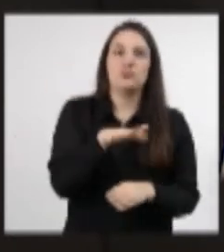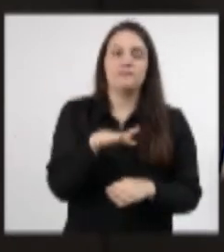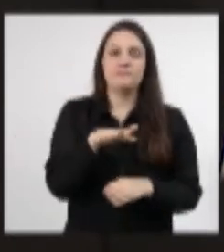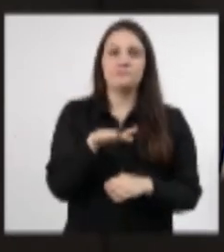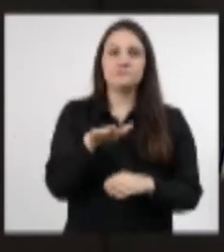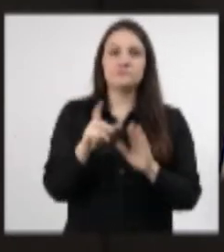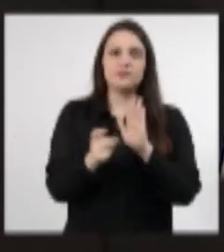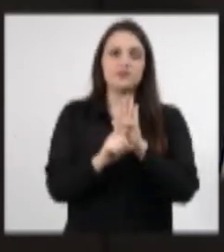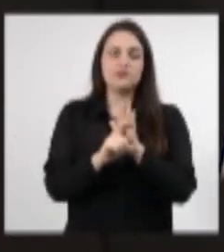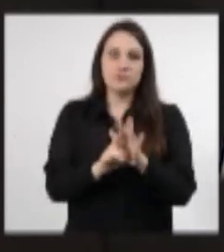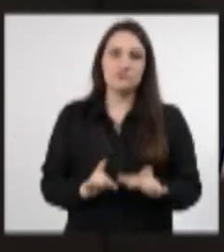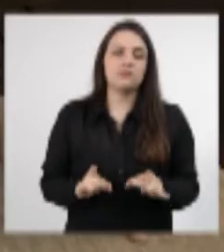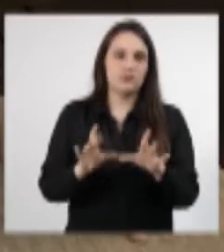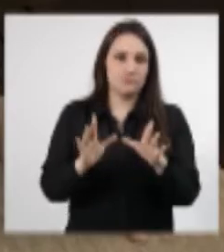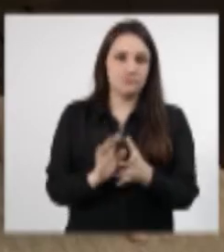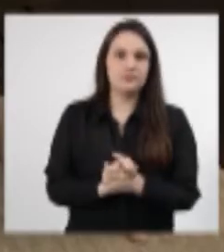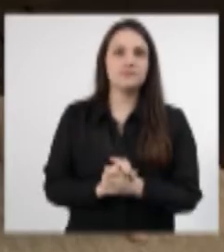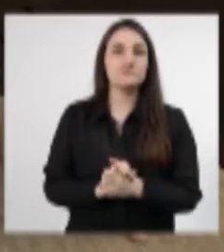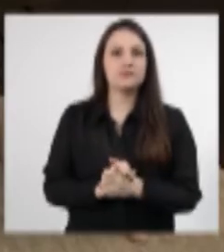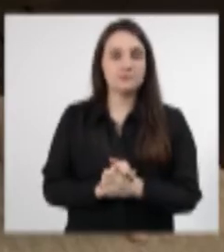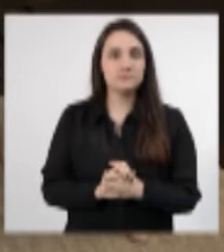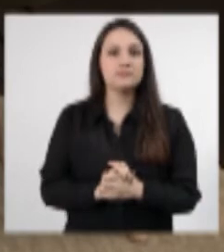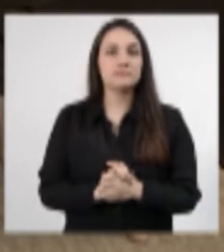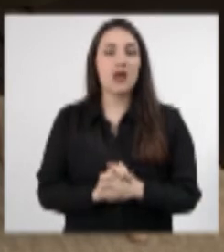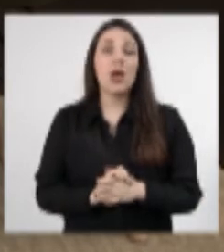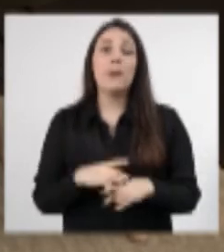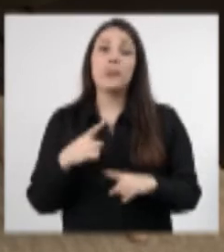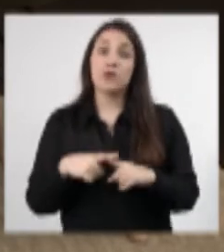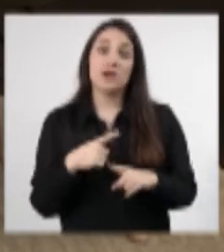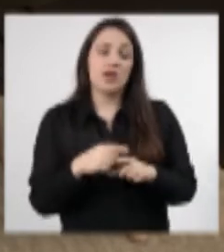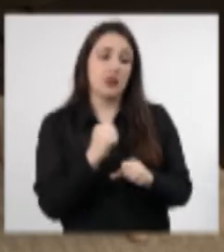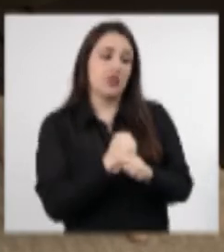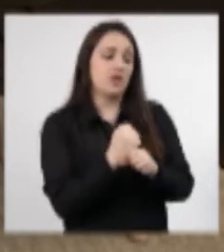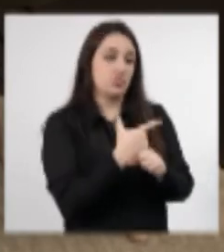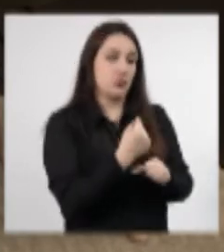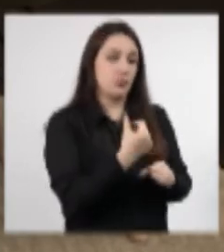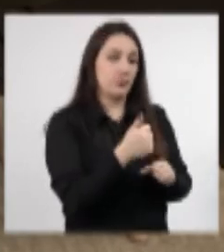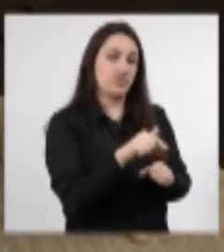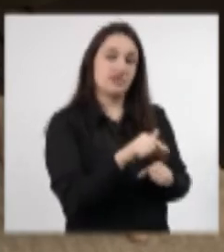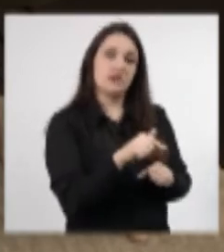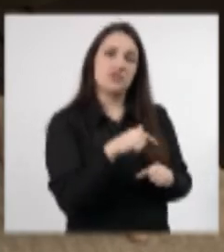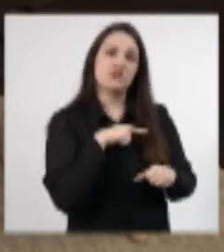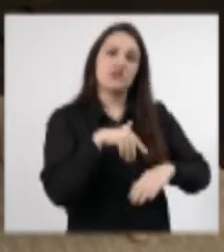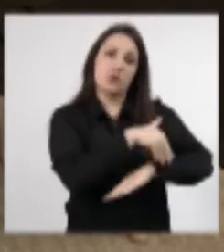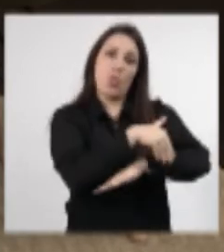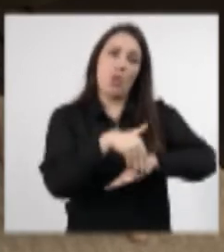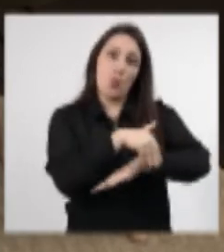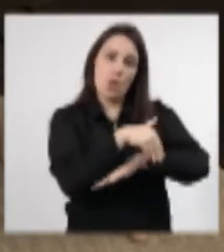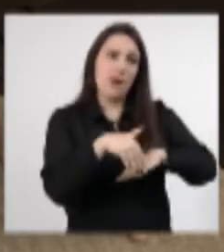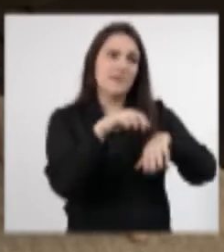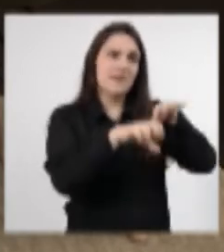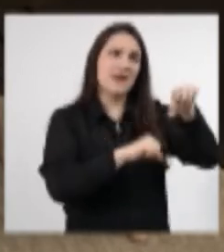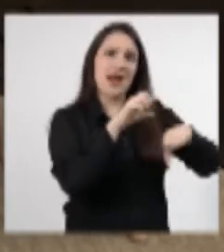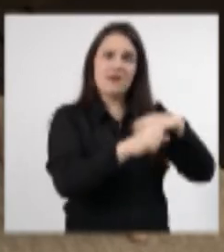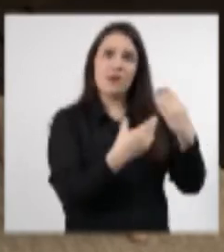tivemos 430, mas é bom lembrar que muitas apreensões foram em rodovias, que se apreendia 3, 4, 5 toneladas, e que em